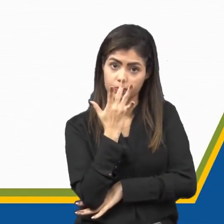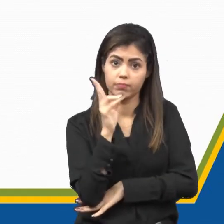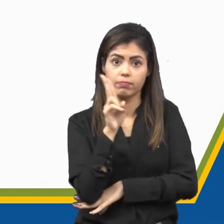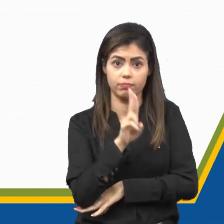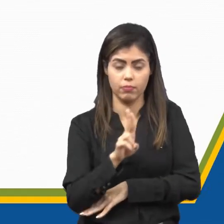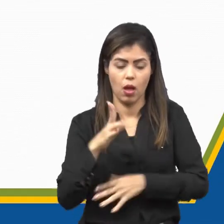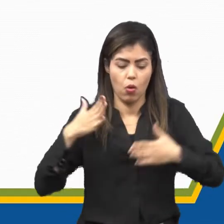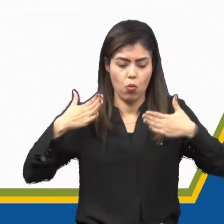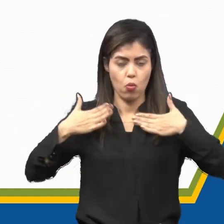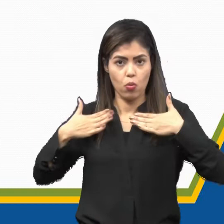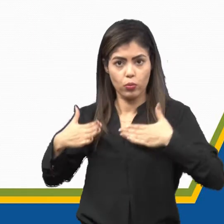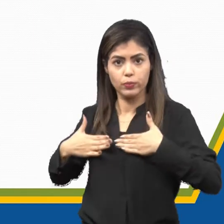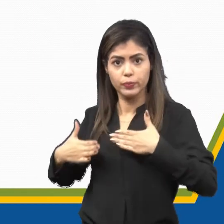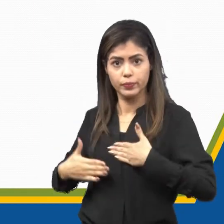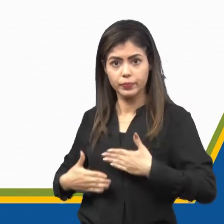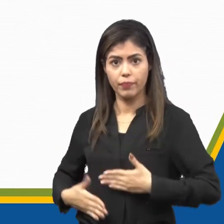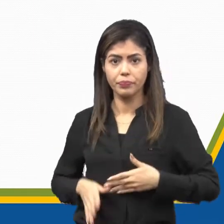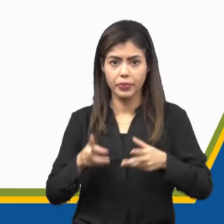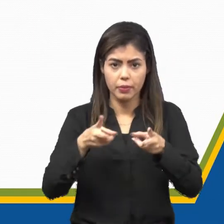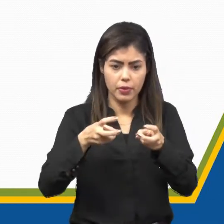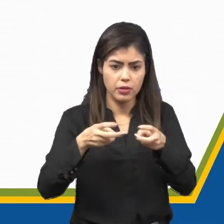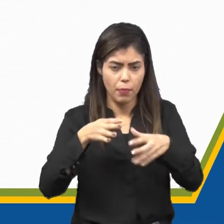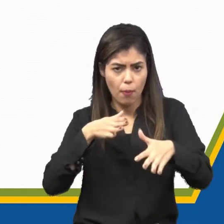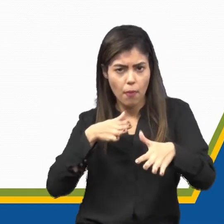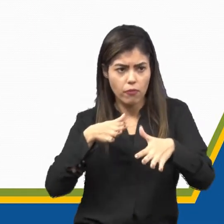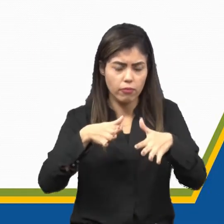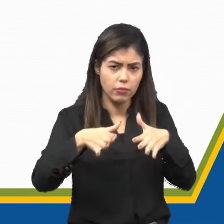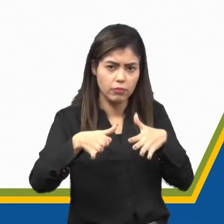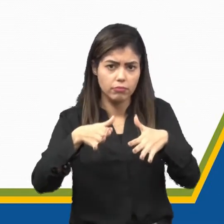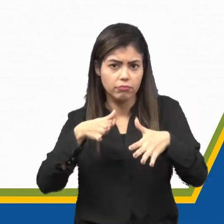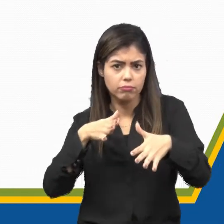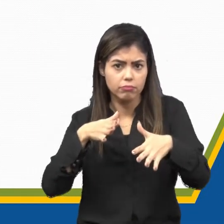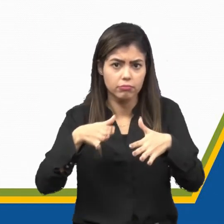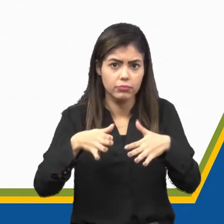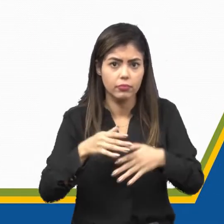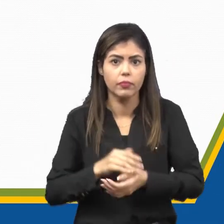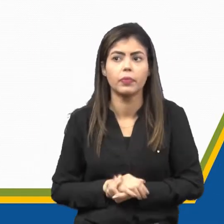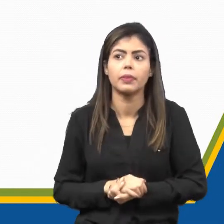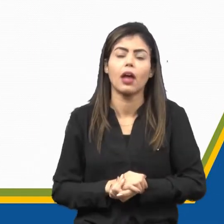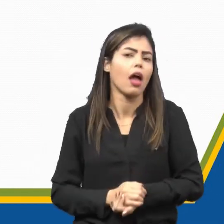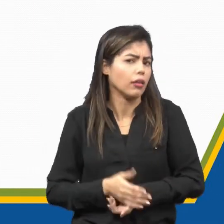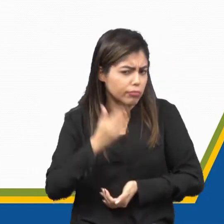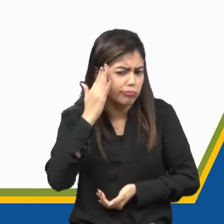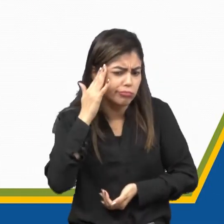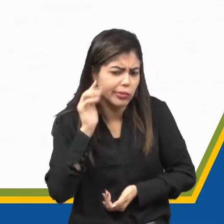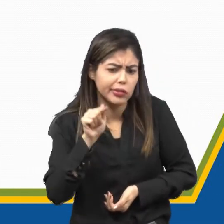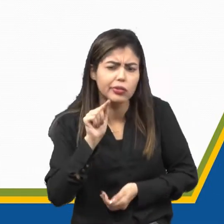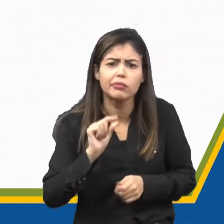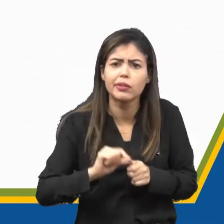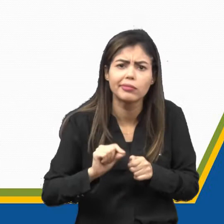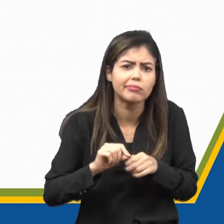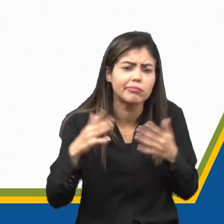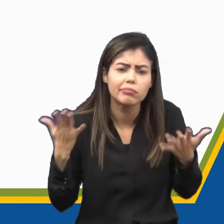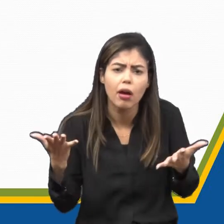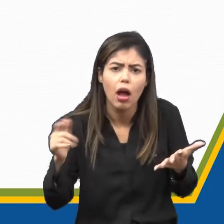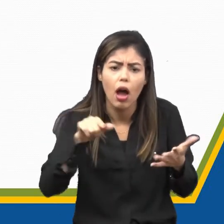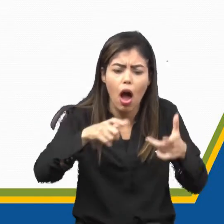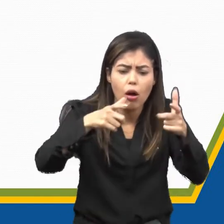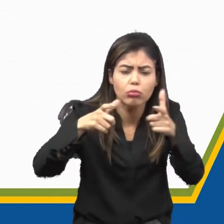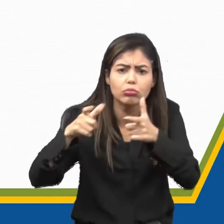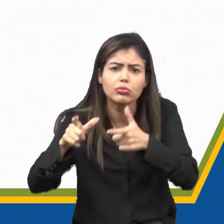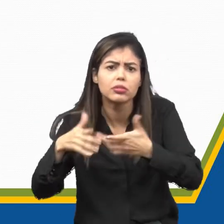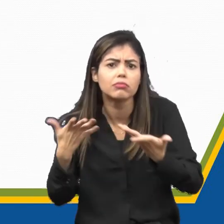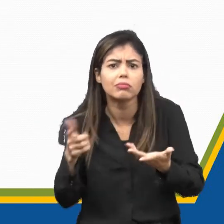o corpo, né? Observem o movimento. Dá pra gente entender o que eles estão fazendo ou onde eles